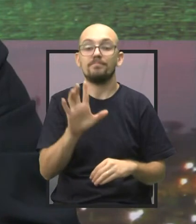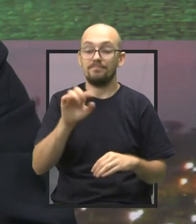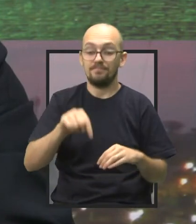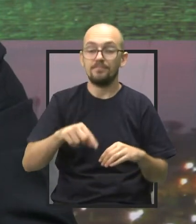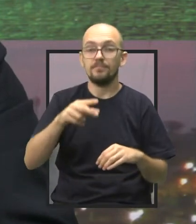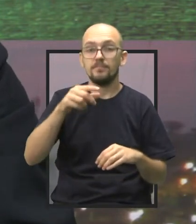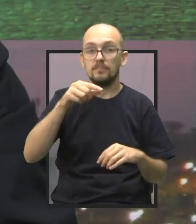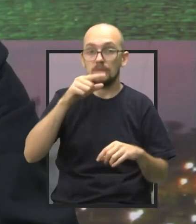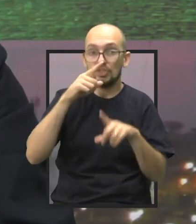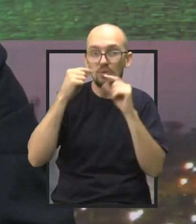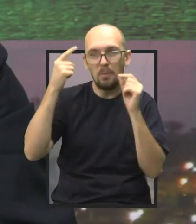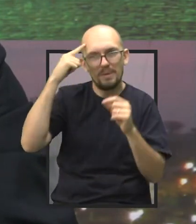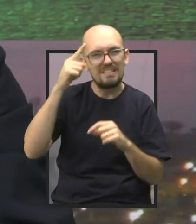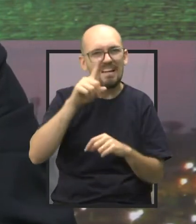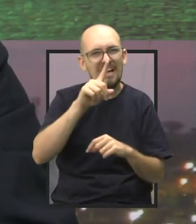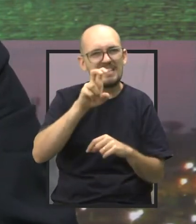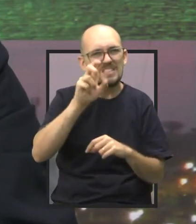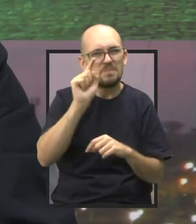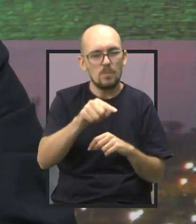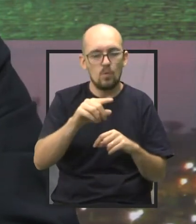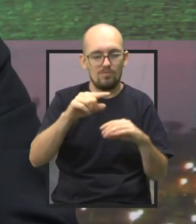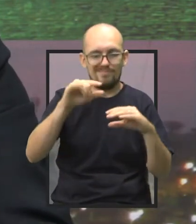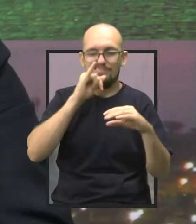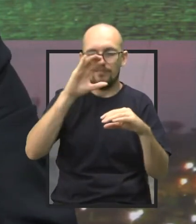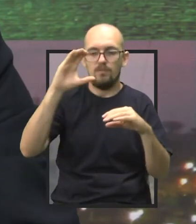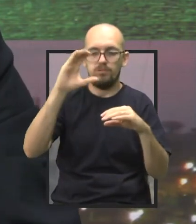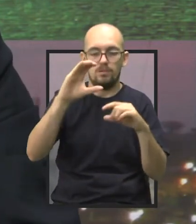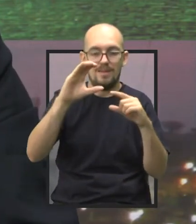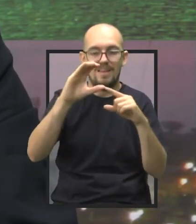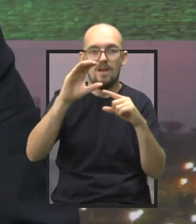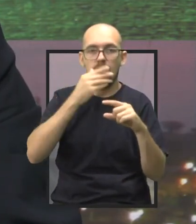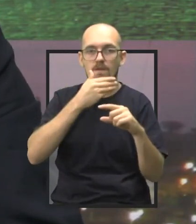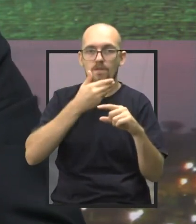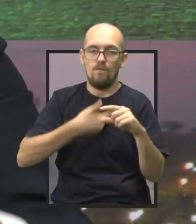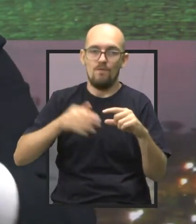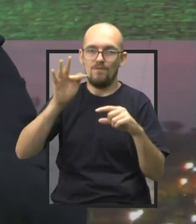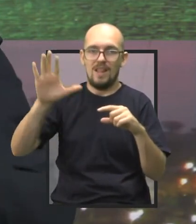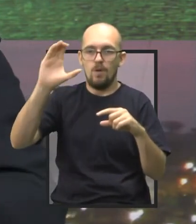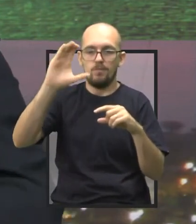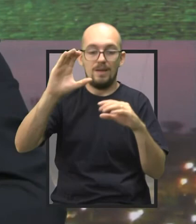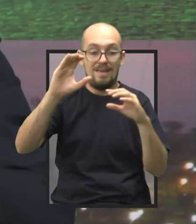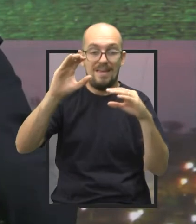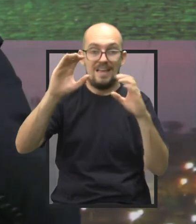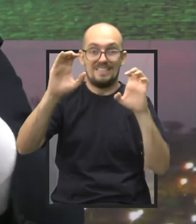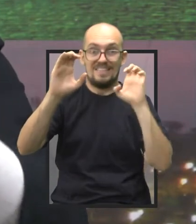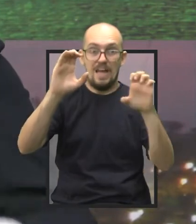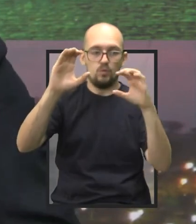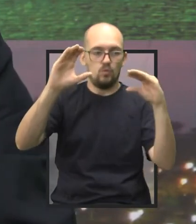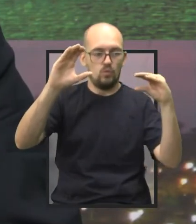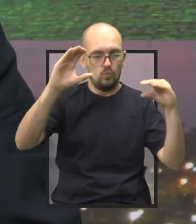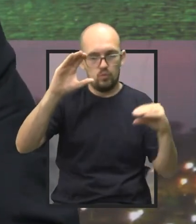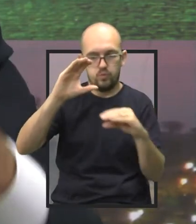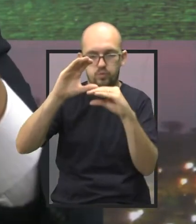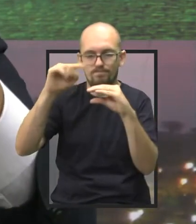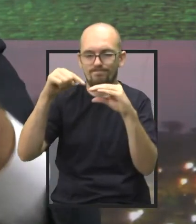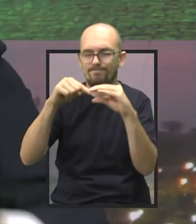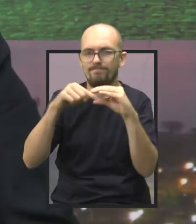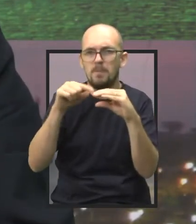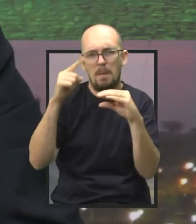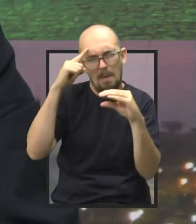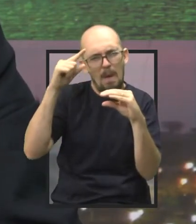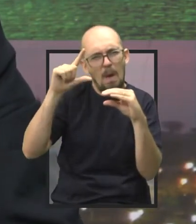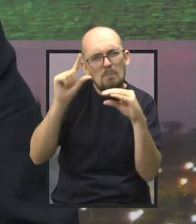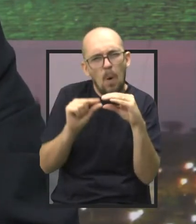Jaú, 15 mil por casa está dando um investimento do governo estadual, que eu quero externar mais uma vez aqui o meu